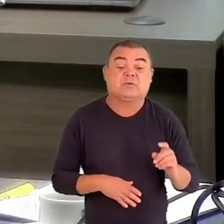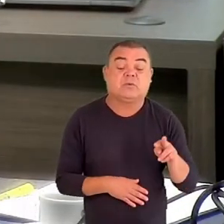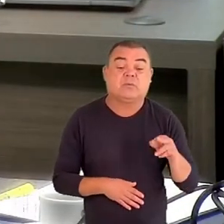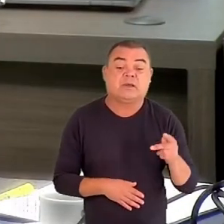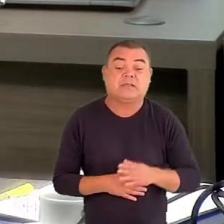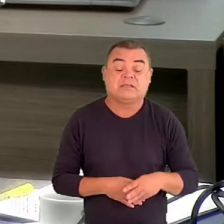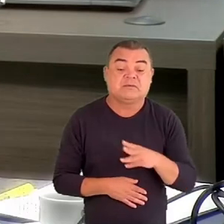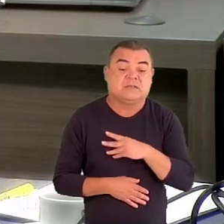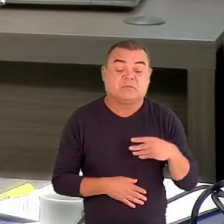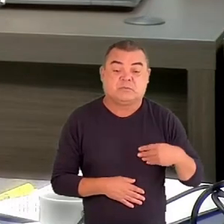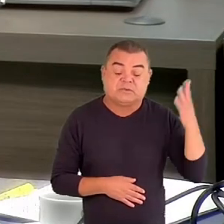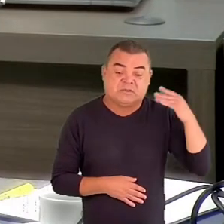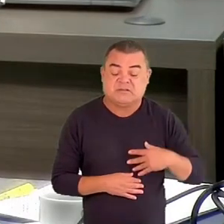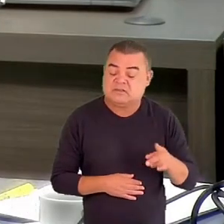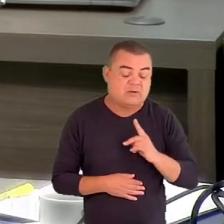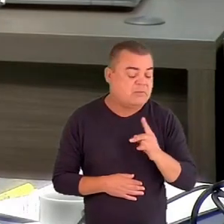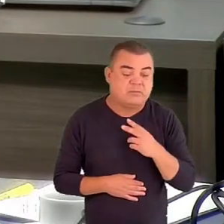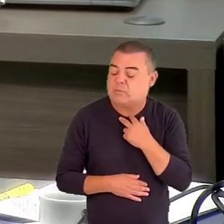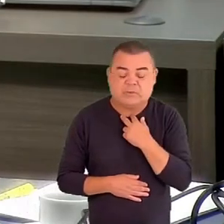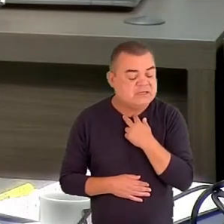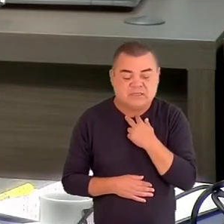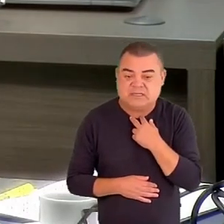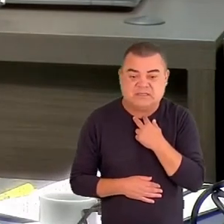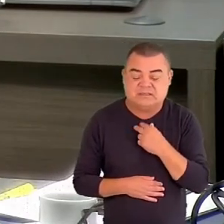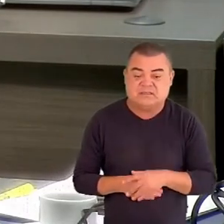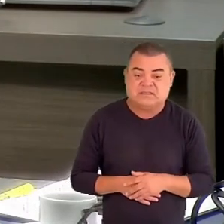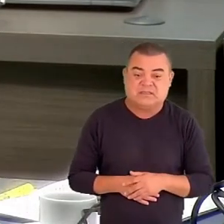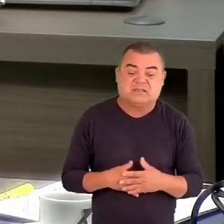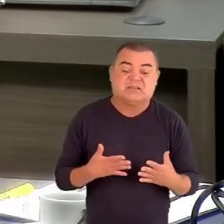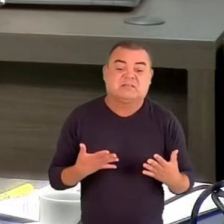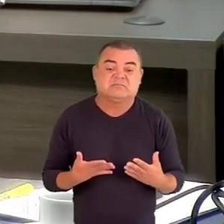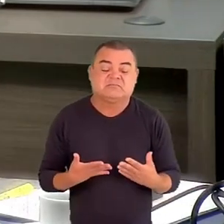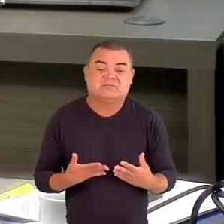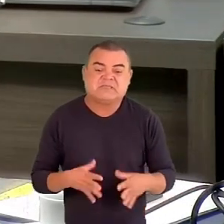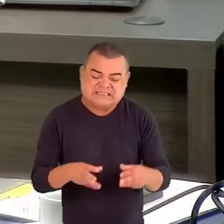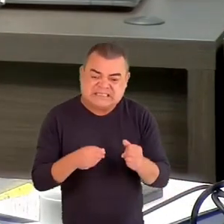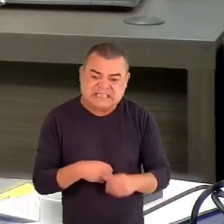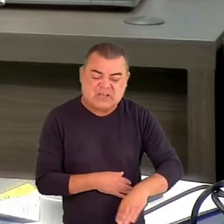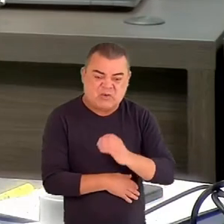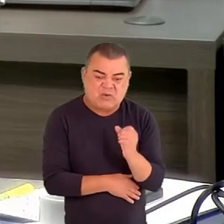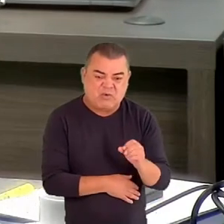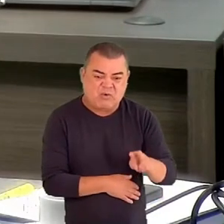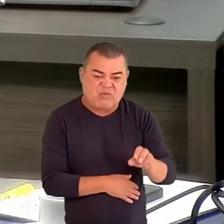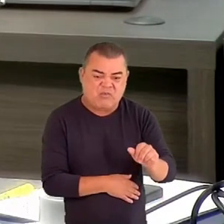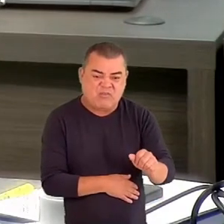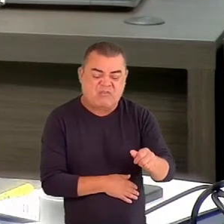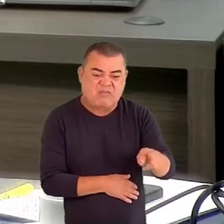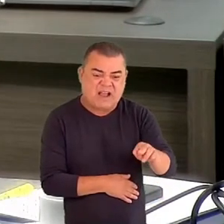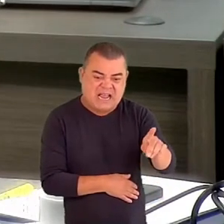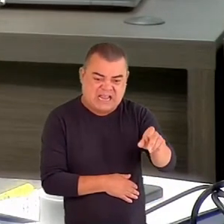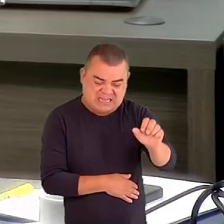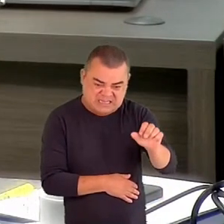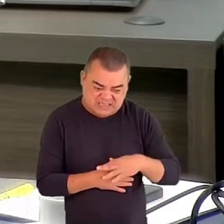não poderia ficar silente à covarde e abjeta agressão perpetrada em desfavor da ministra Carmen